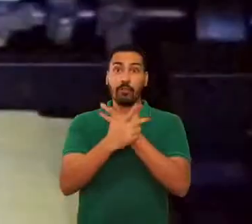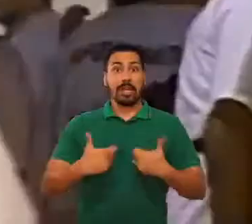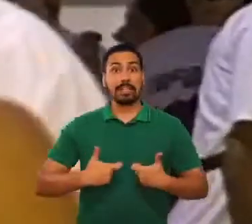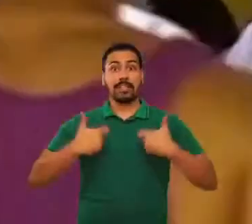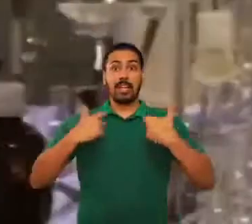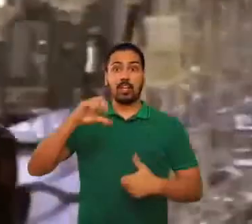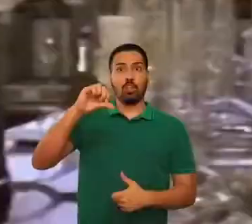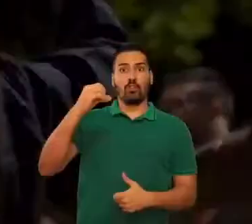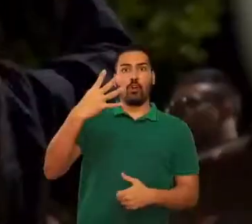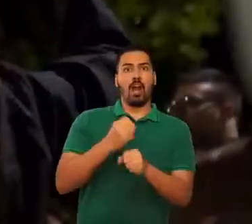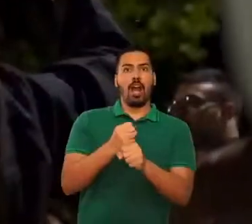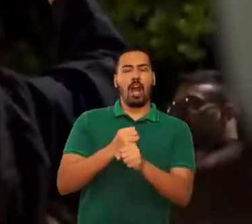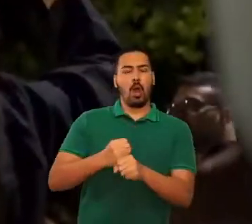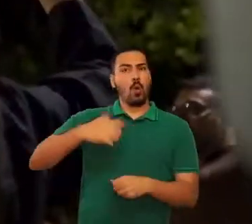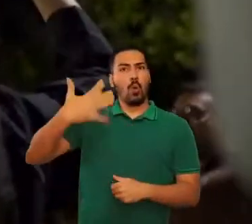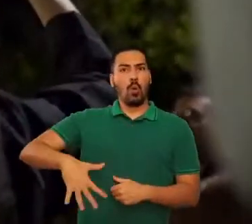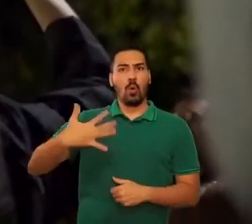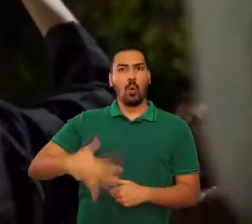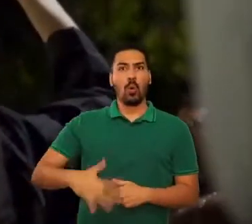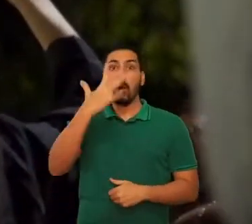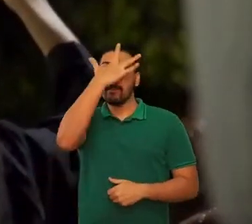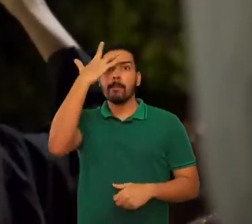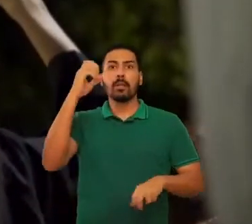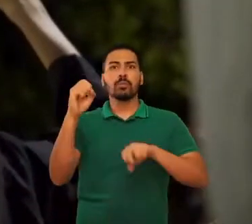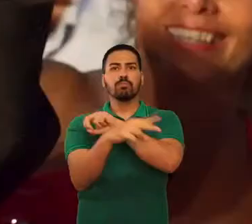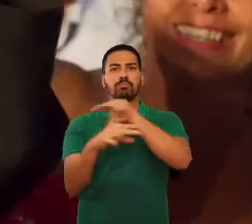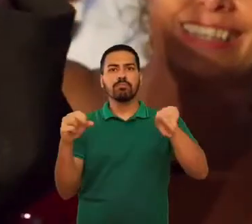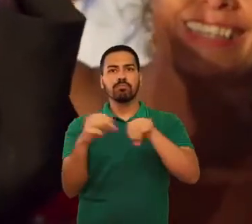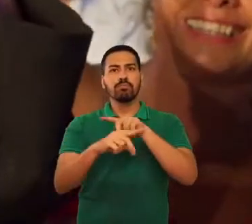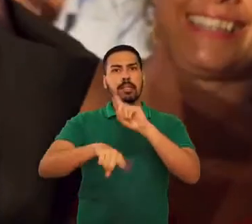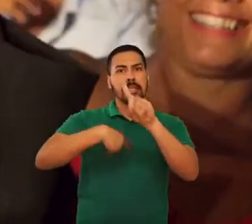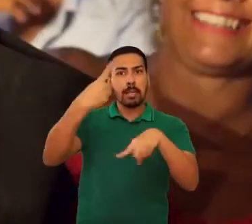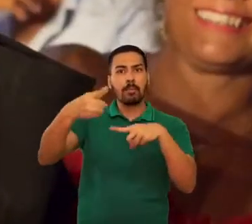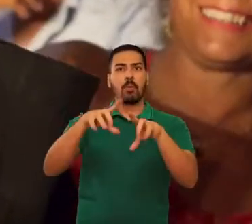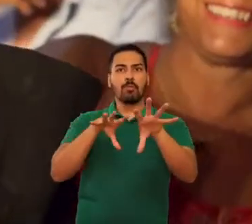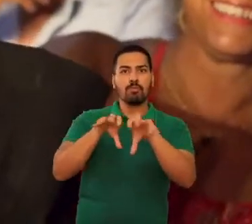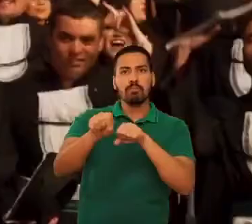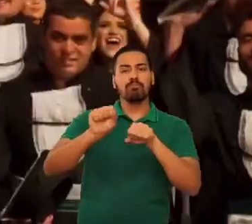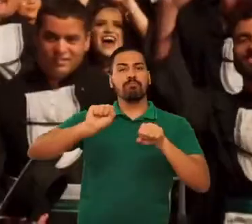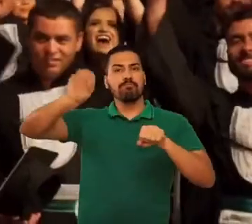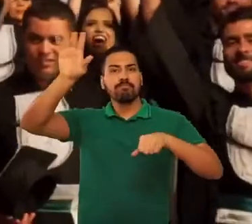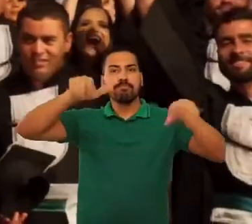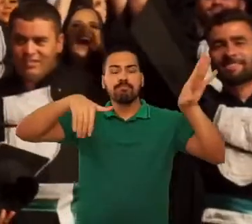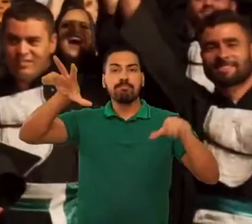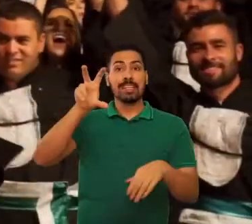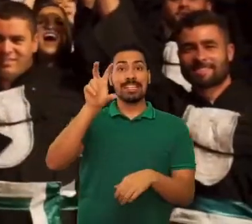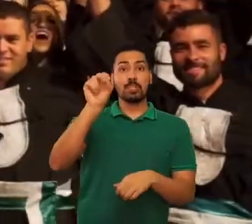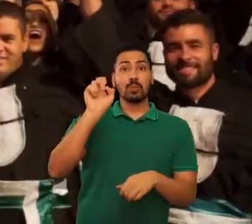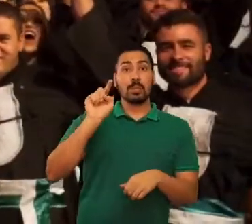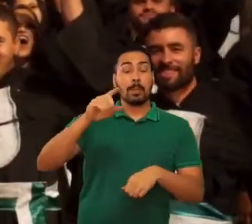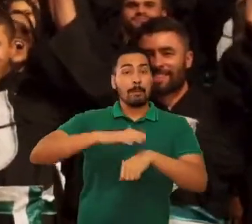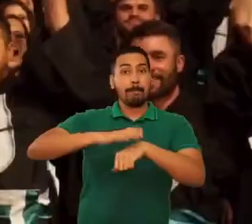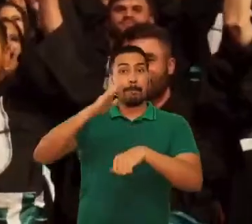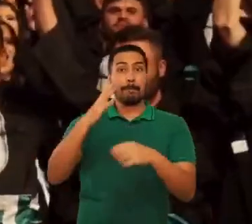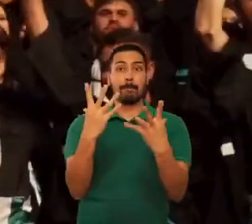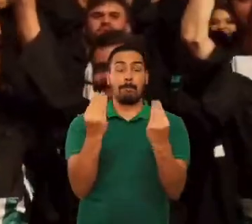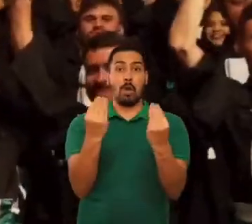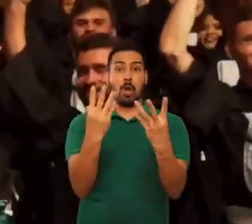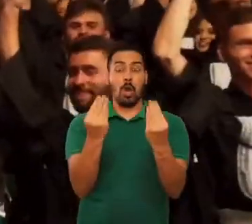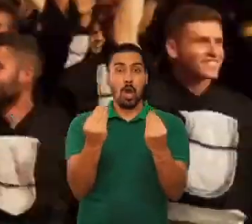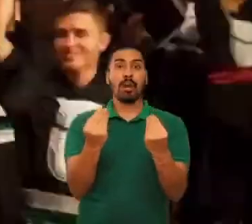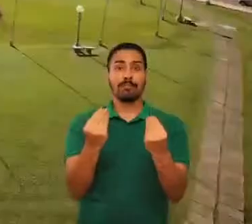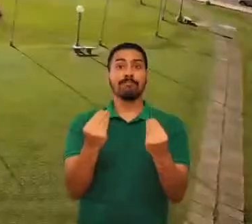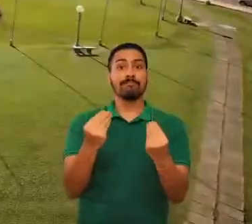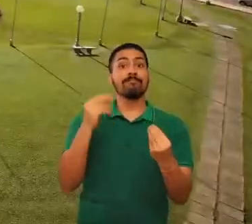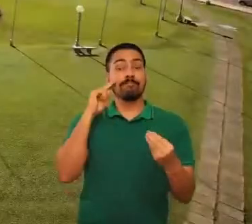94 anos, a UFV já formou quase 50 mil profissionais para o Brasil e o mundo. Por isso, nos acostumamos